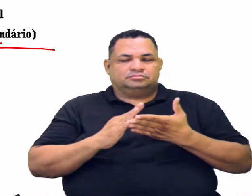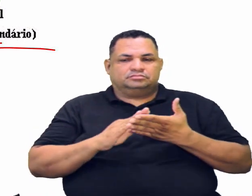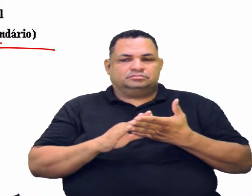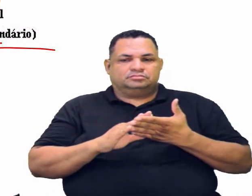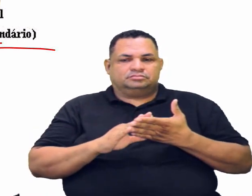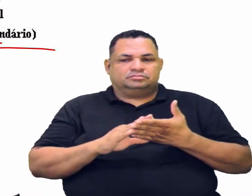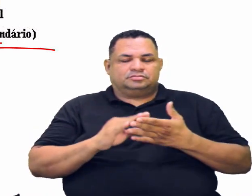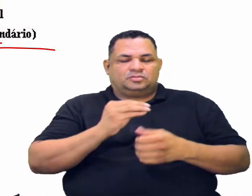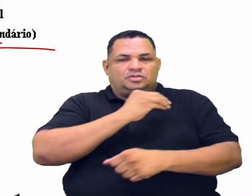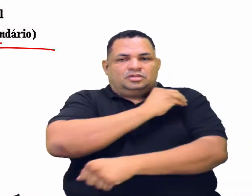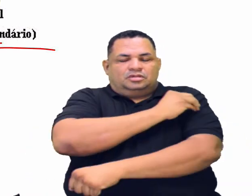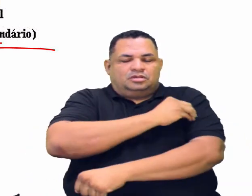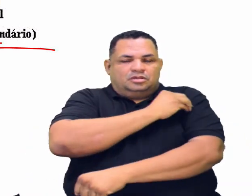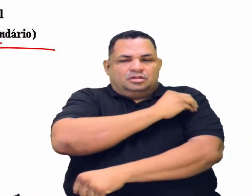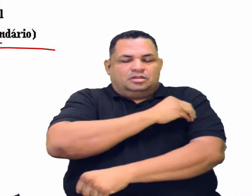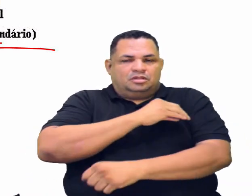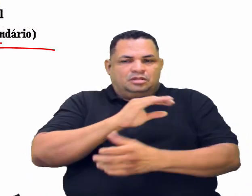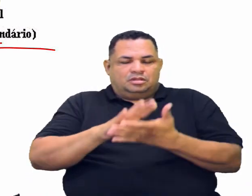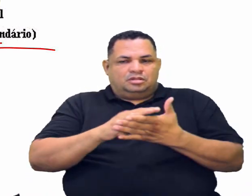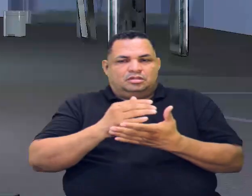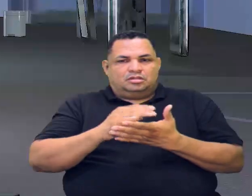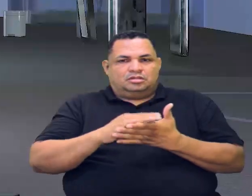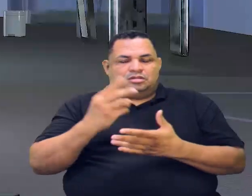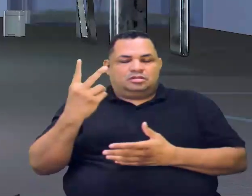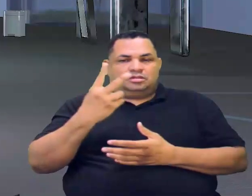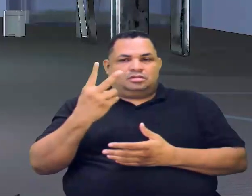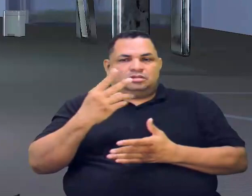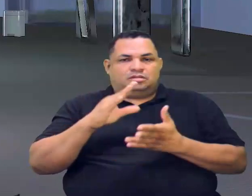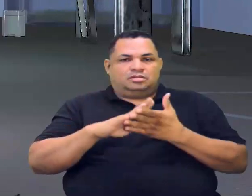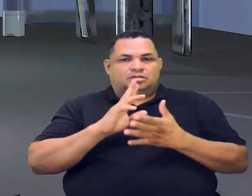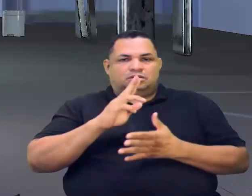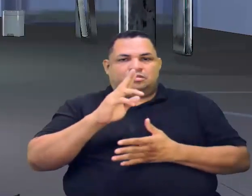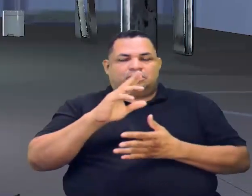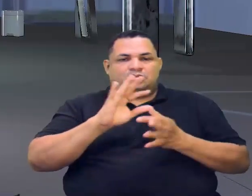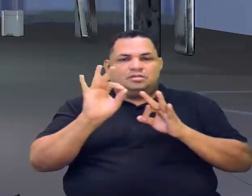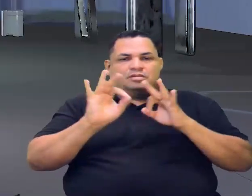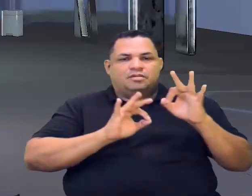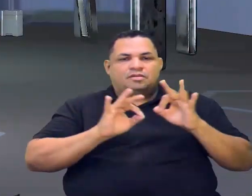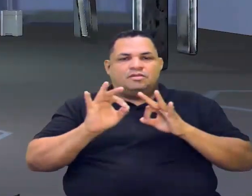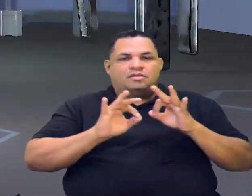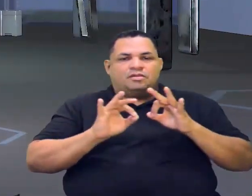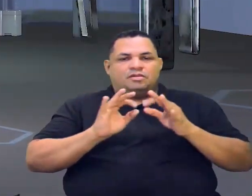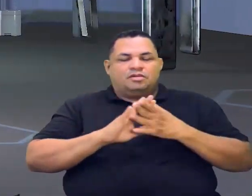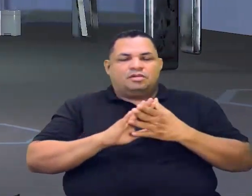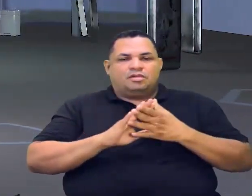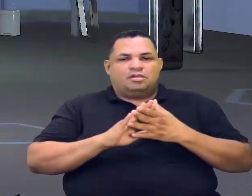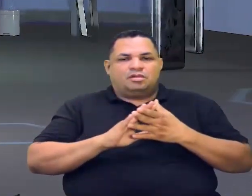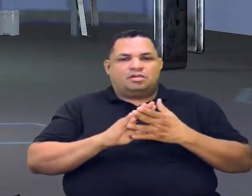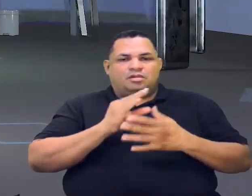Então, toda reação de redução das cetonas sempre vai formar um álcool